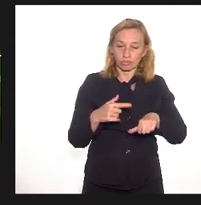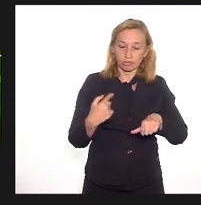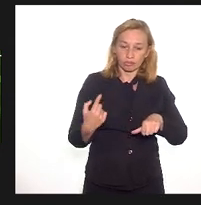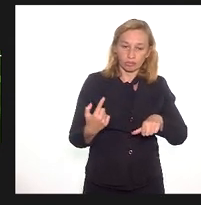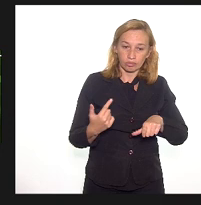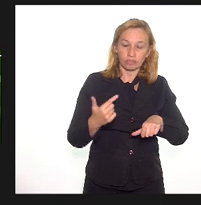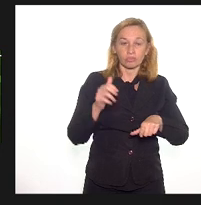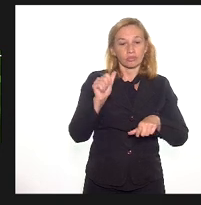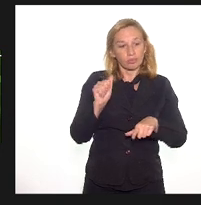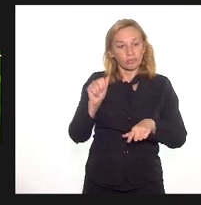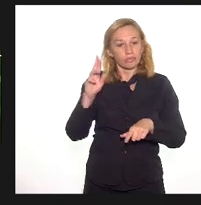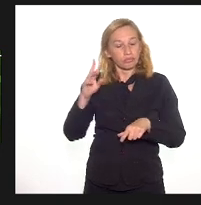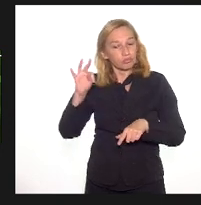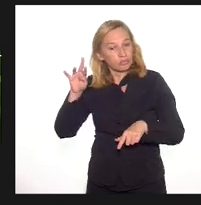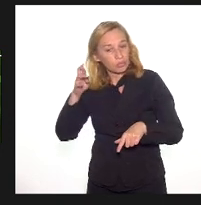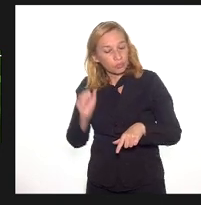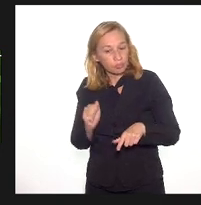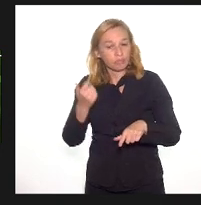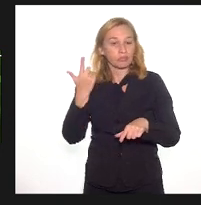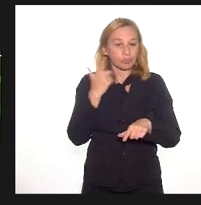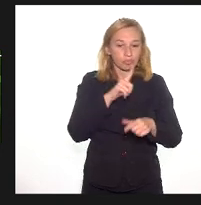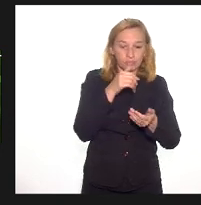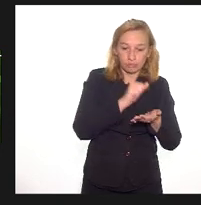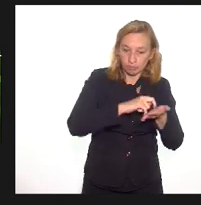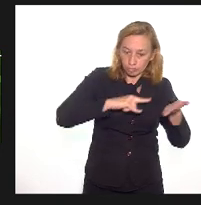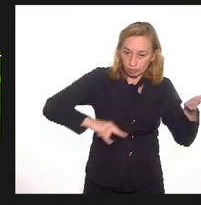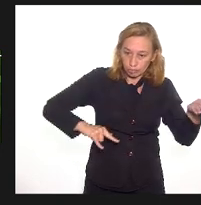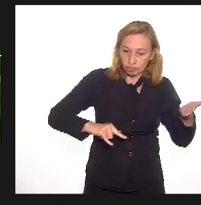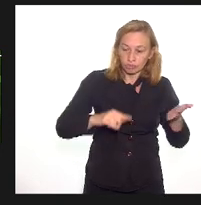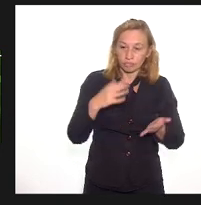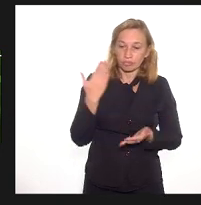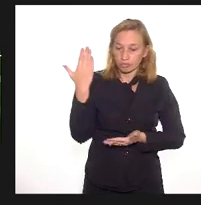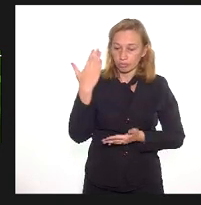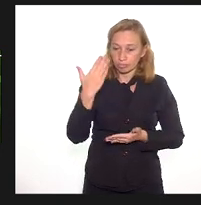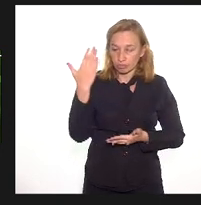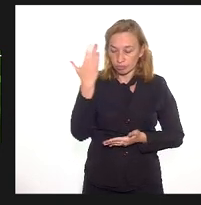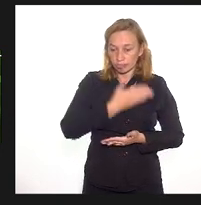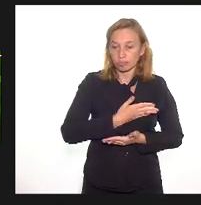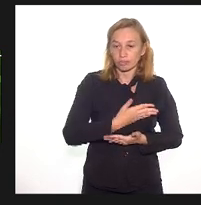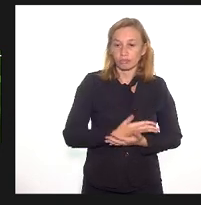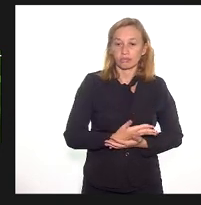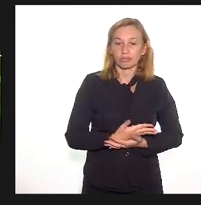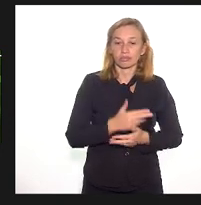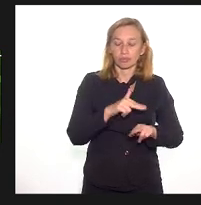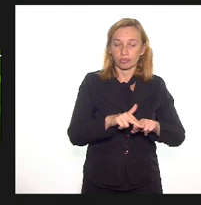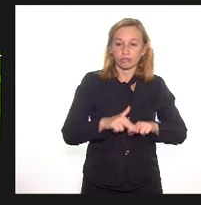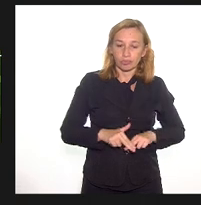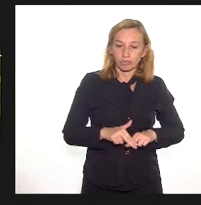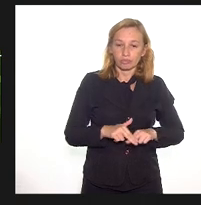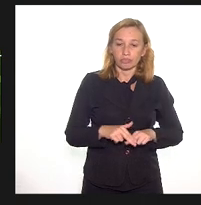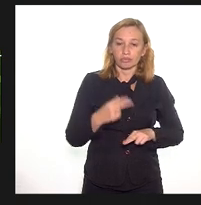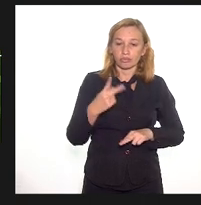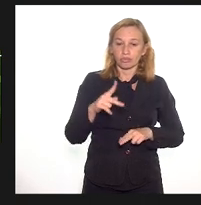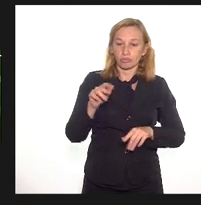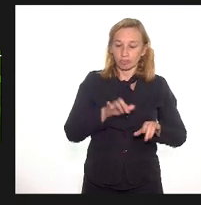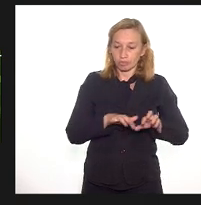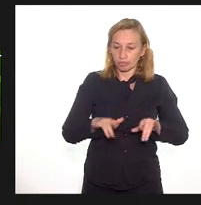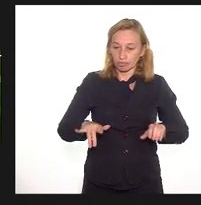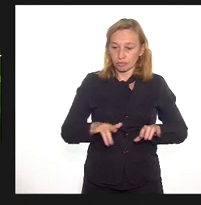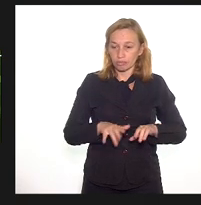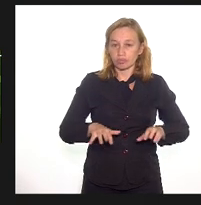os auditores já tenham estes documentos que comprovam causa e origem do seu computador.